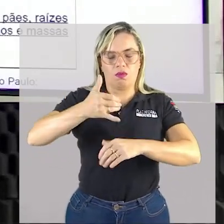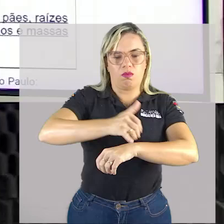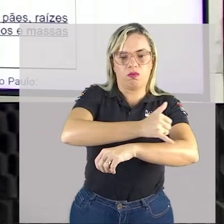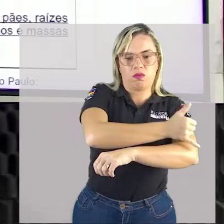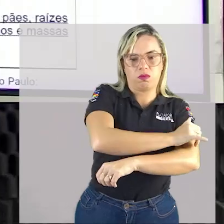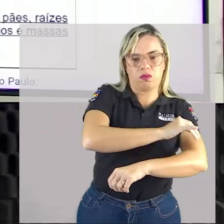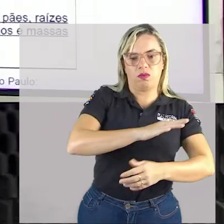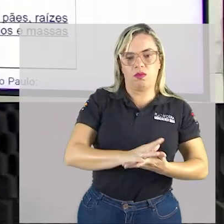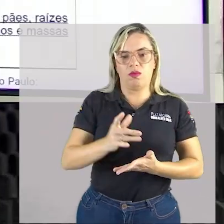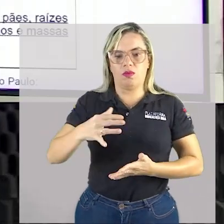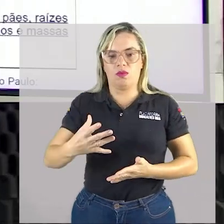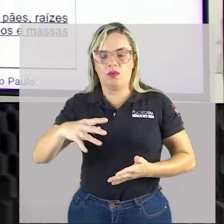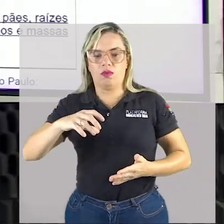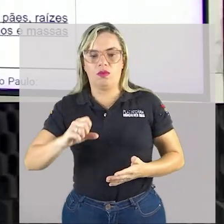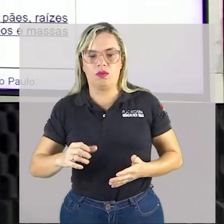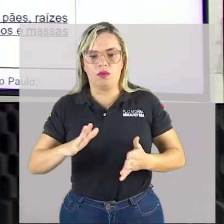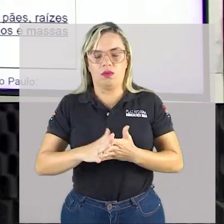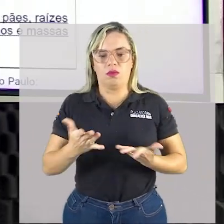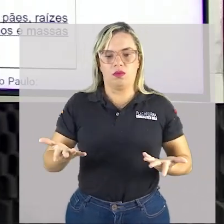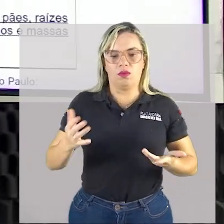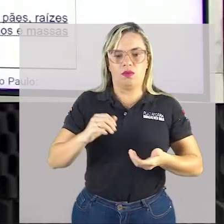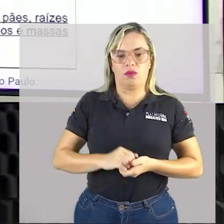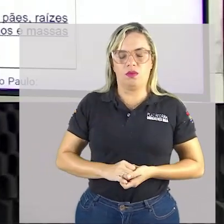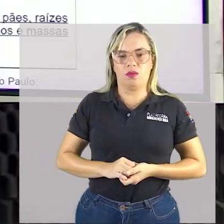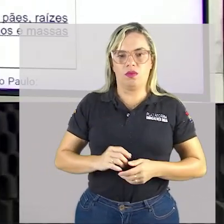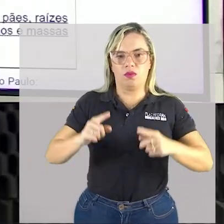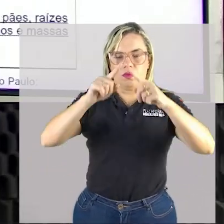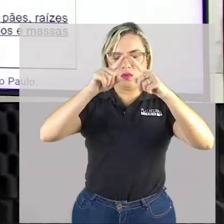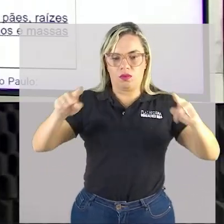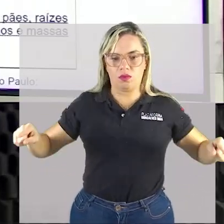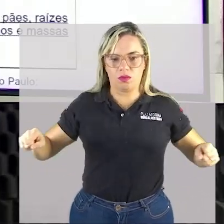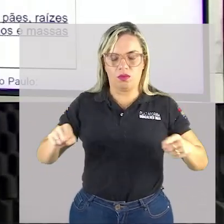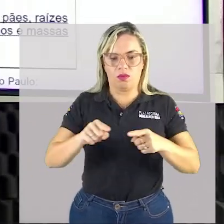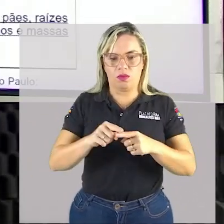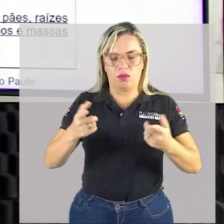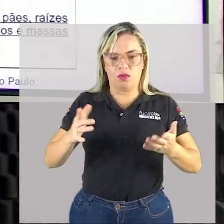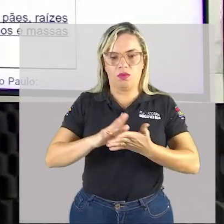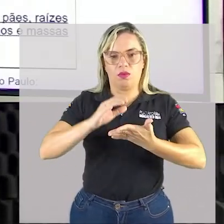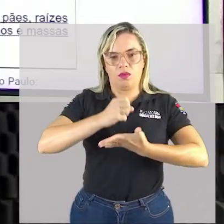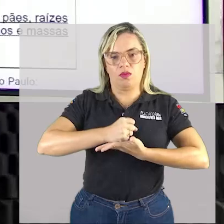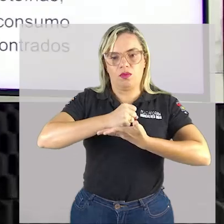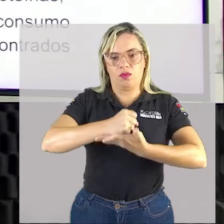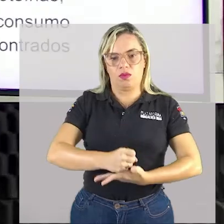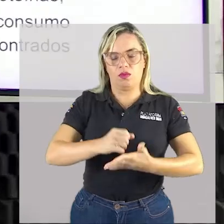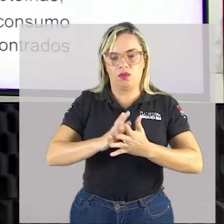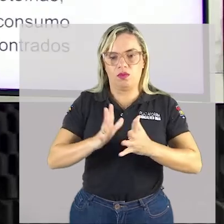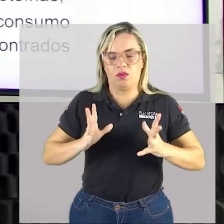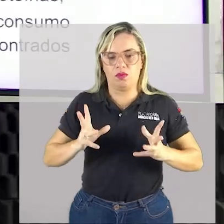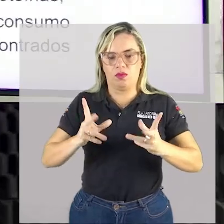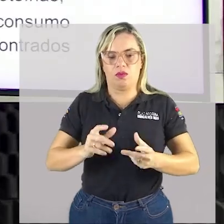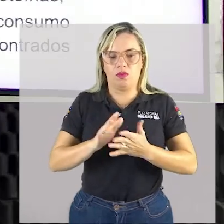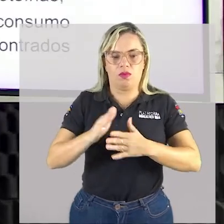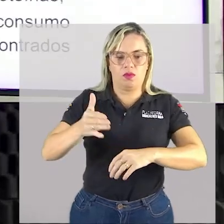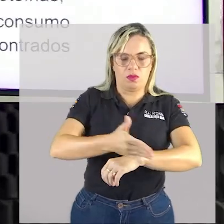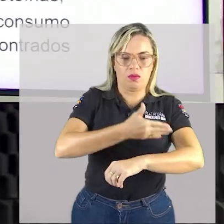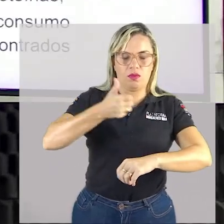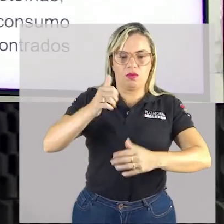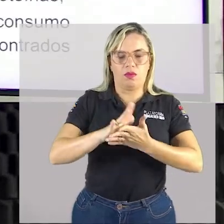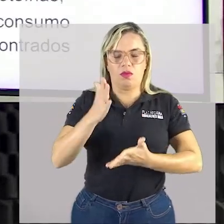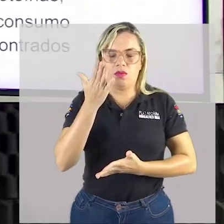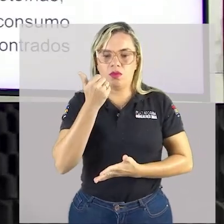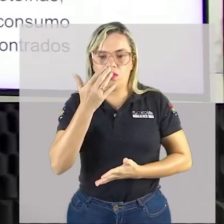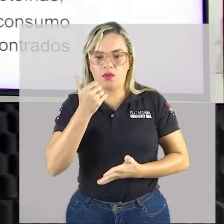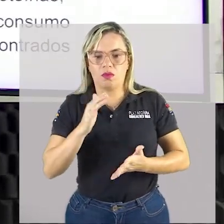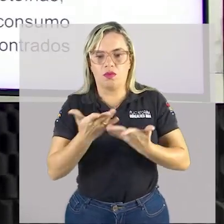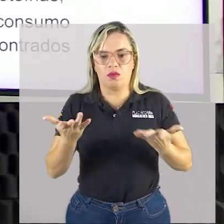as insaturadas, né? Então, essa pirâmide aqui foi concebida para ajudar a gente, né, a melhorar a alimentação.